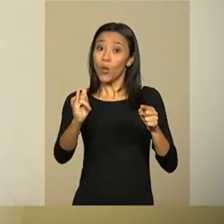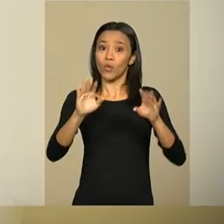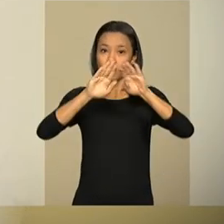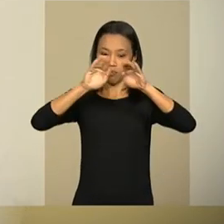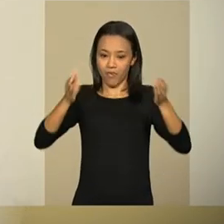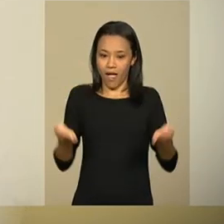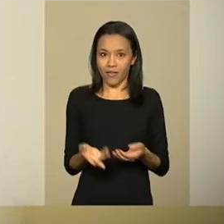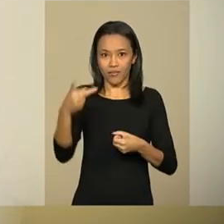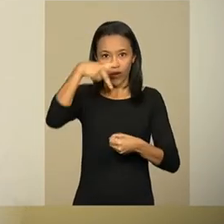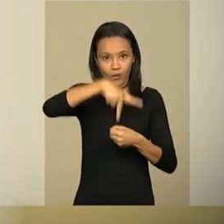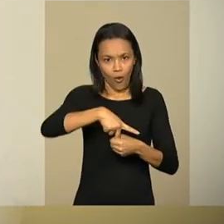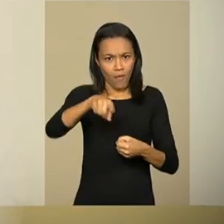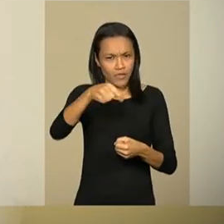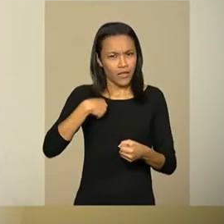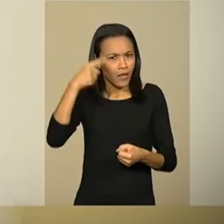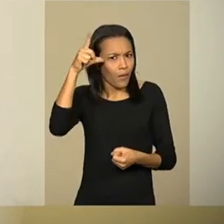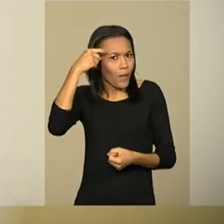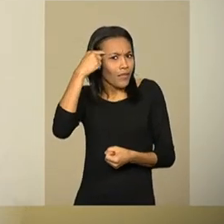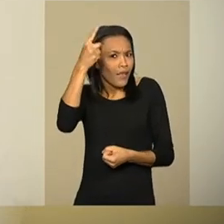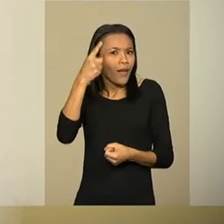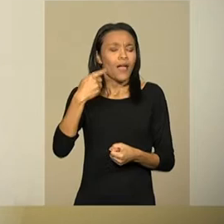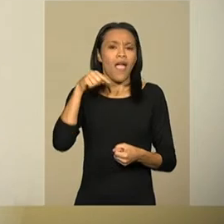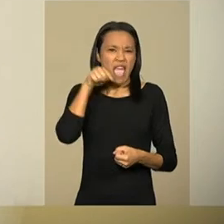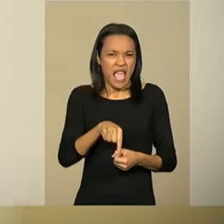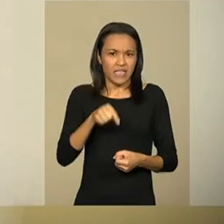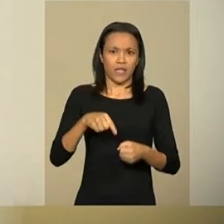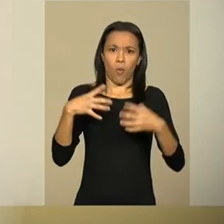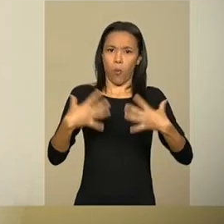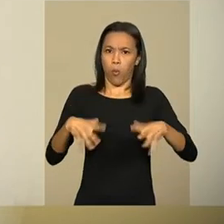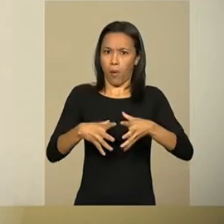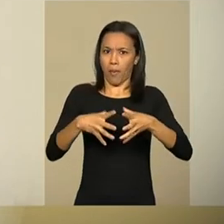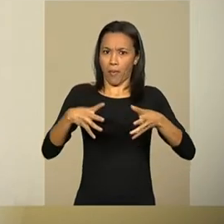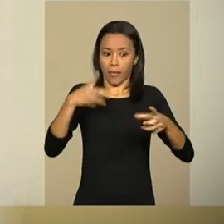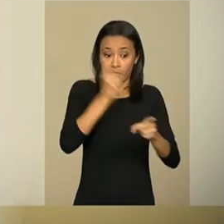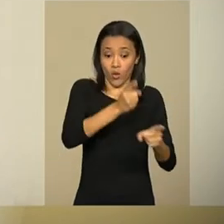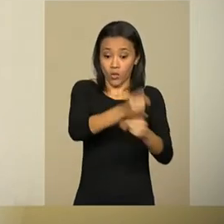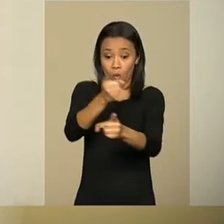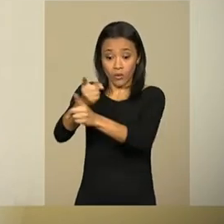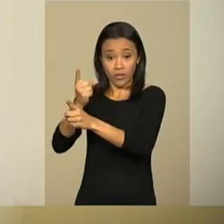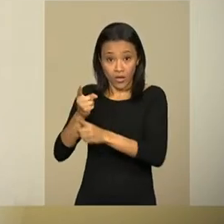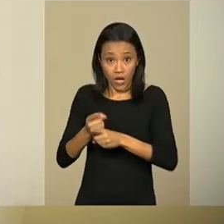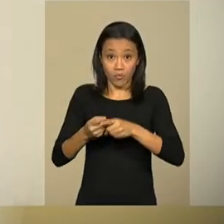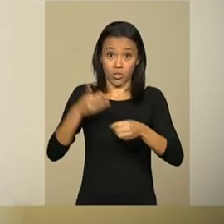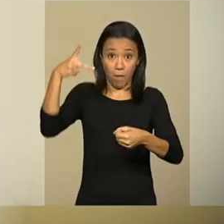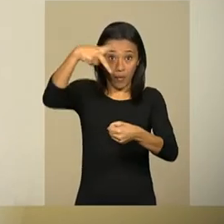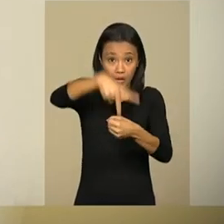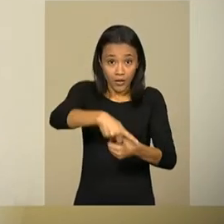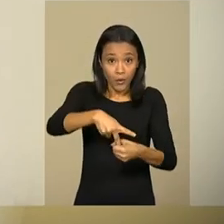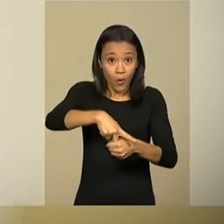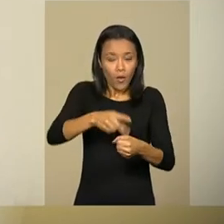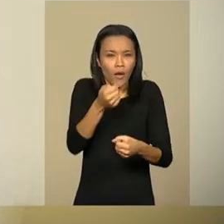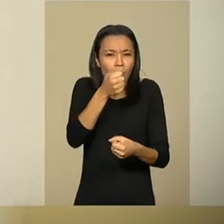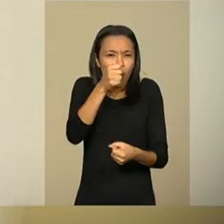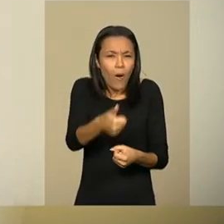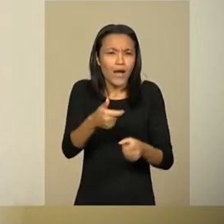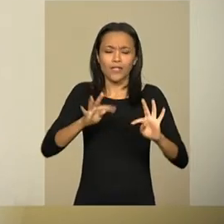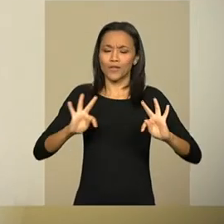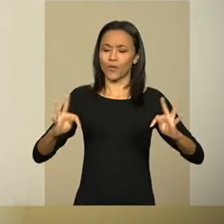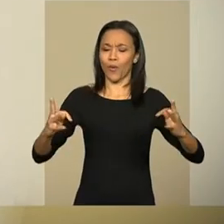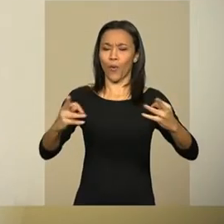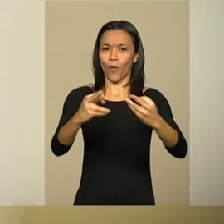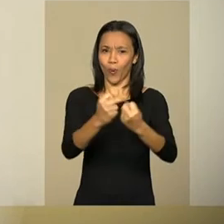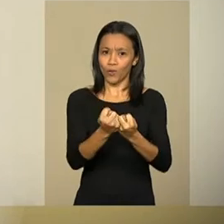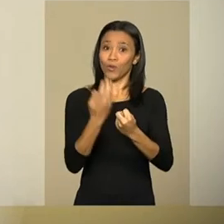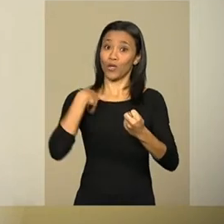petróleo para você ter uma ideia essa quantidade que encontramos no campo de libra equivale a quase todo o petróleo que